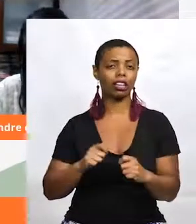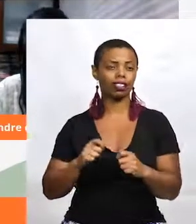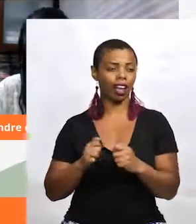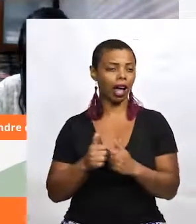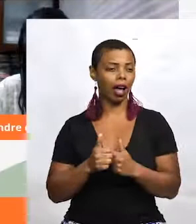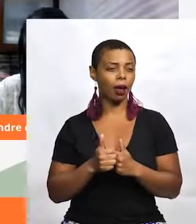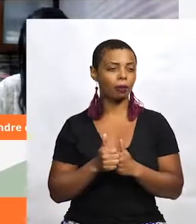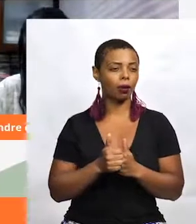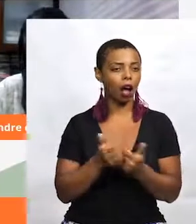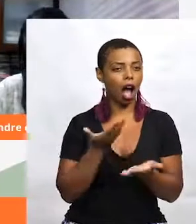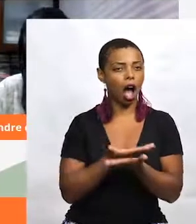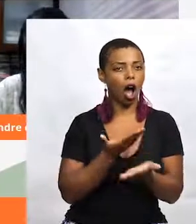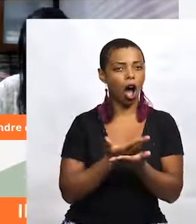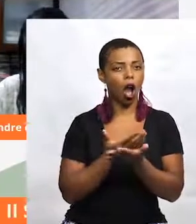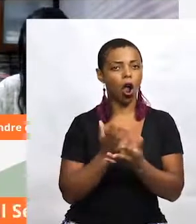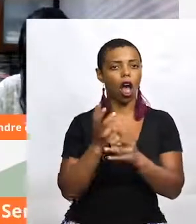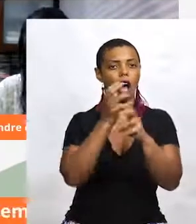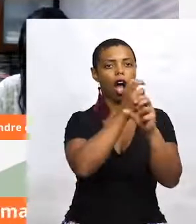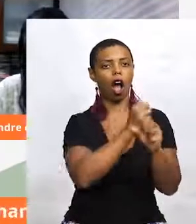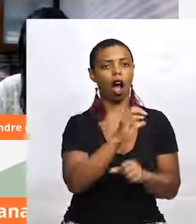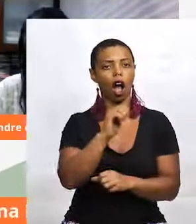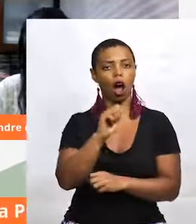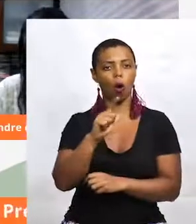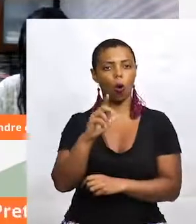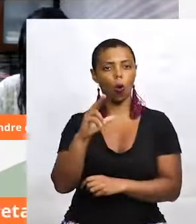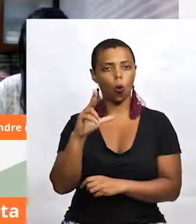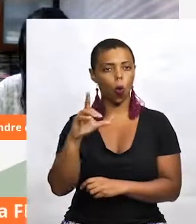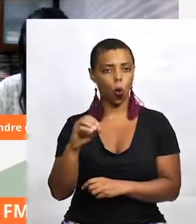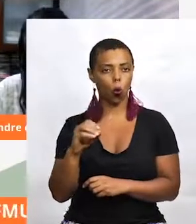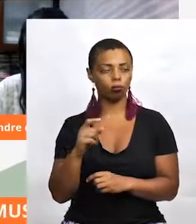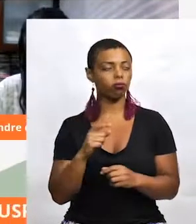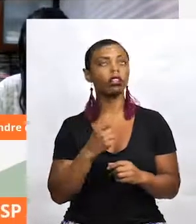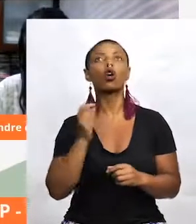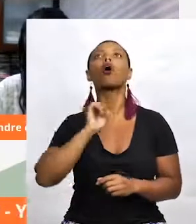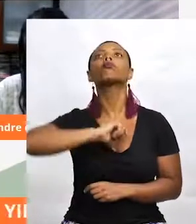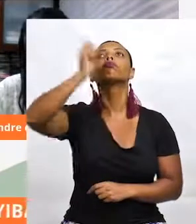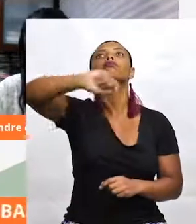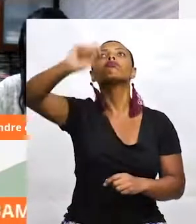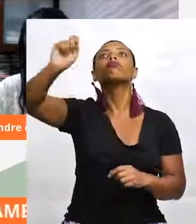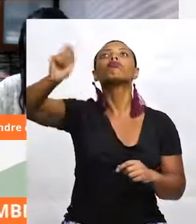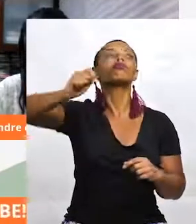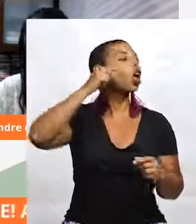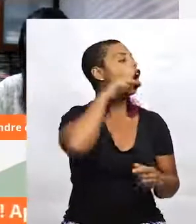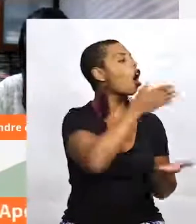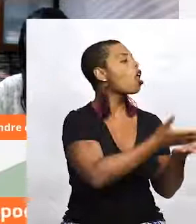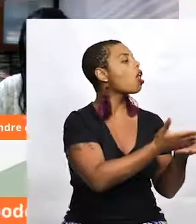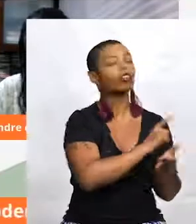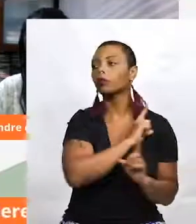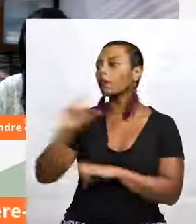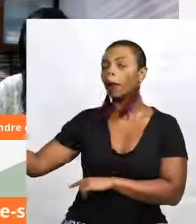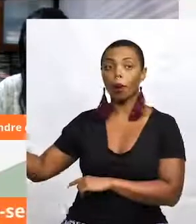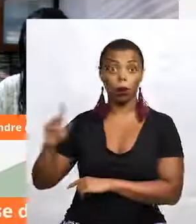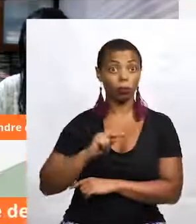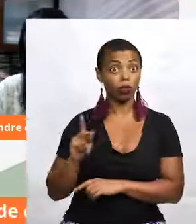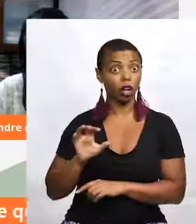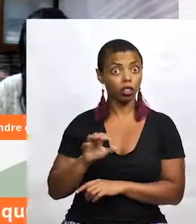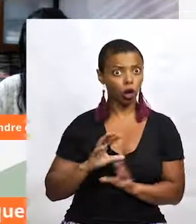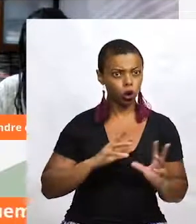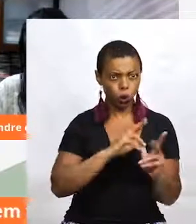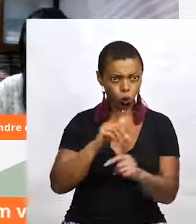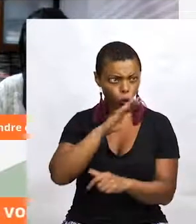né, que o professor simplesmente coloca tudo na lousa, fala para ler o livro, vira as costas e vai embora. Nem todos têm essas condições. Então, aceitar que a gente